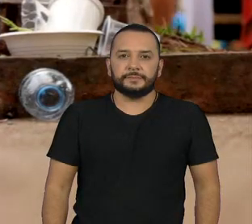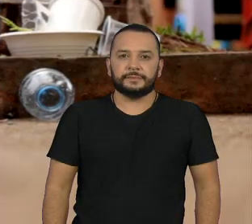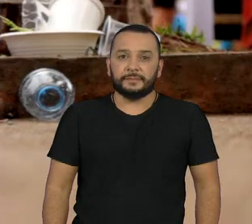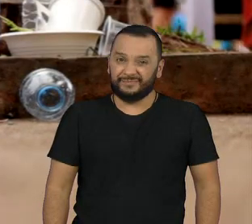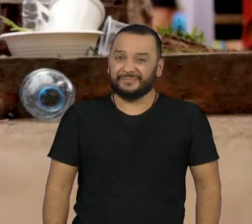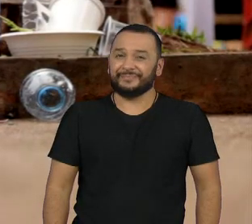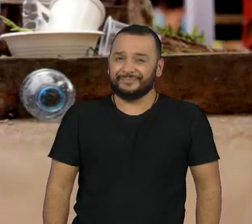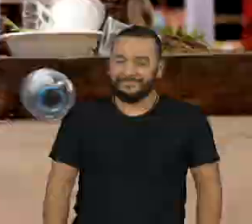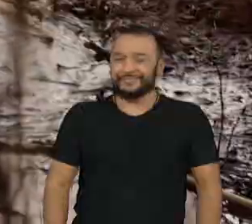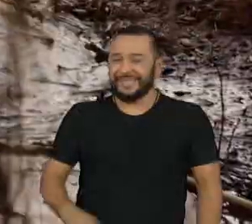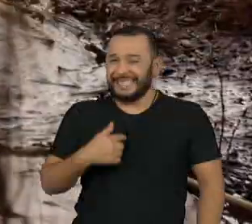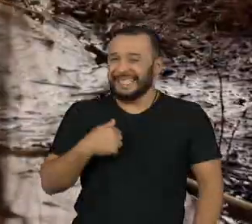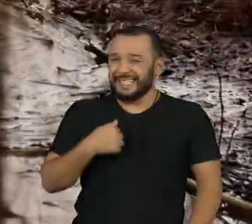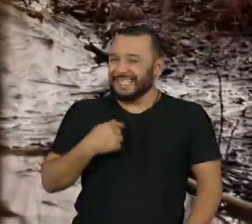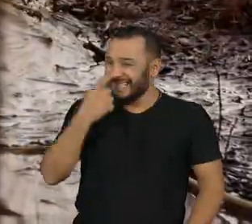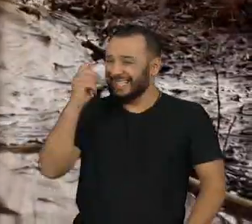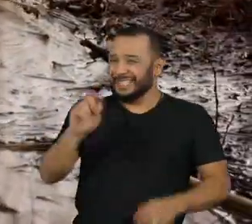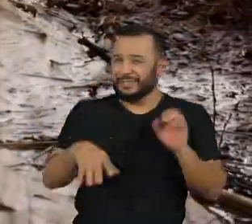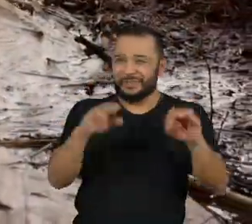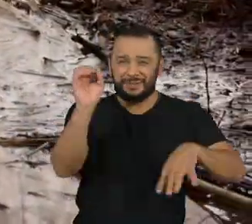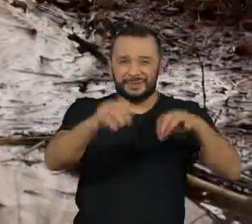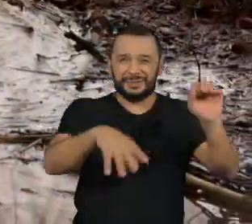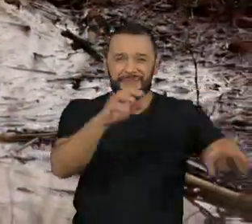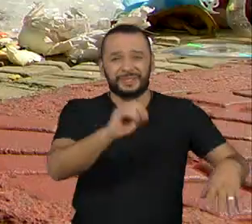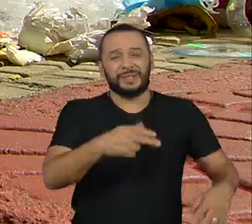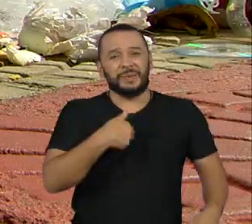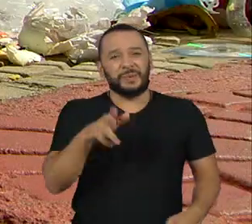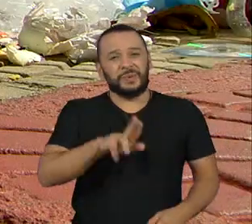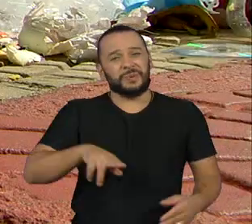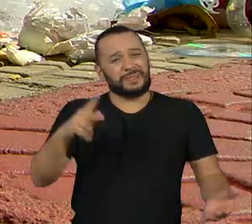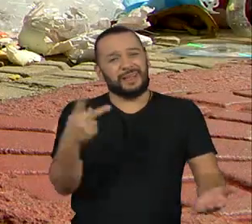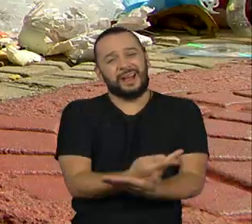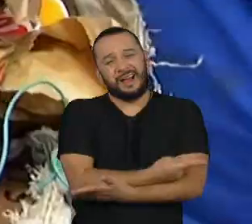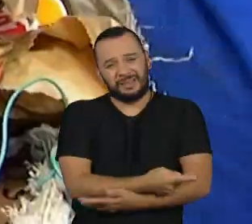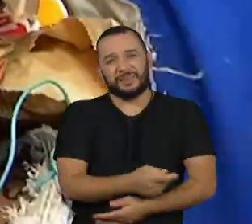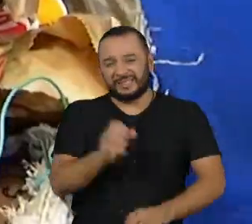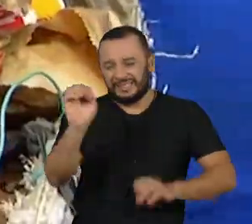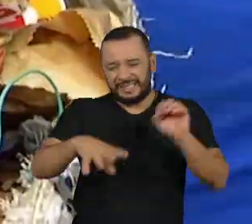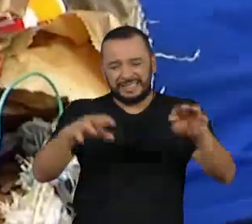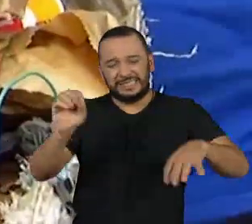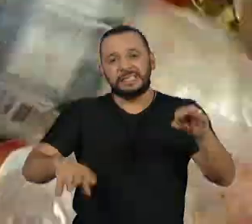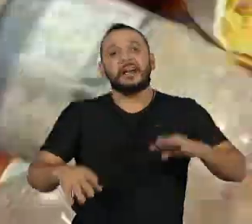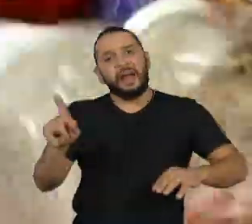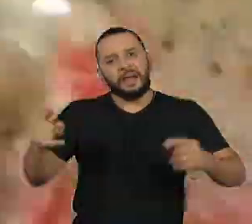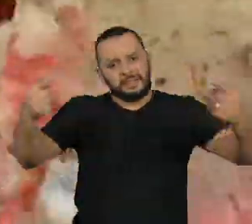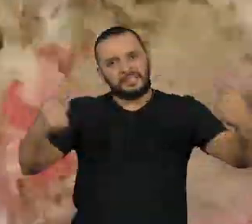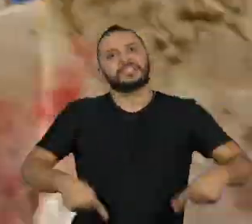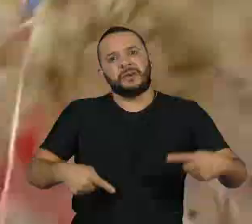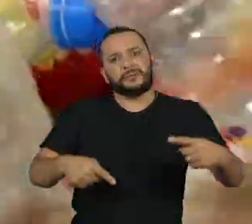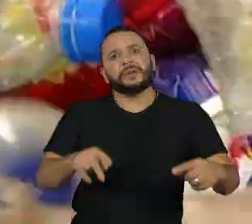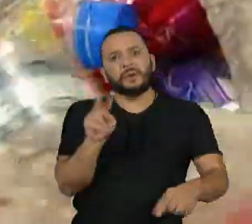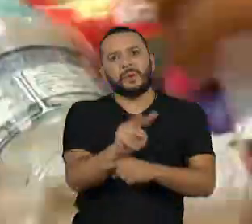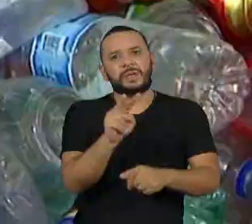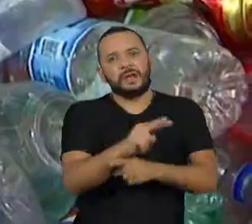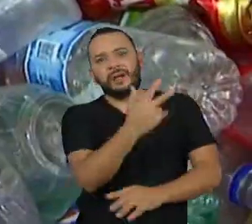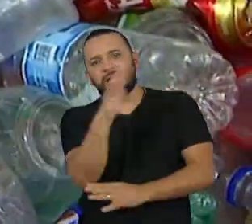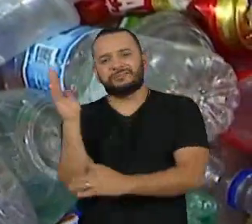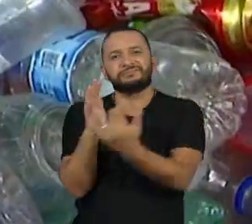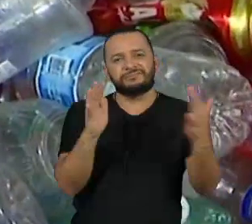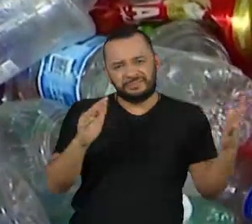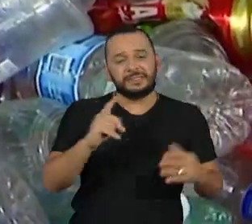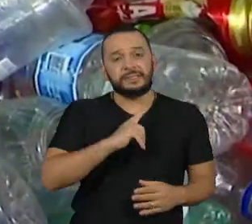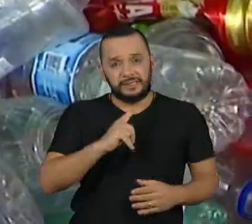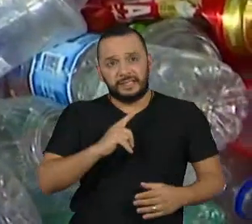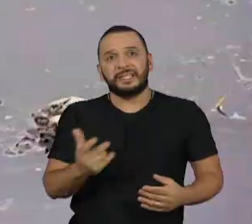o descarte inadequado do resíduo sólido é um dos maiores desafios socioambientais do planeta. O resultado passa